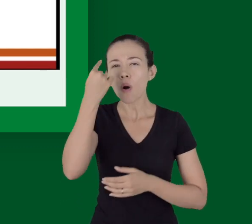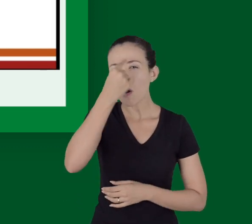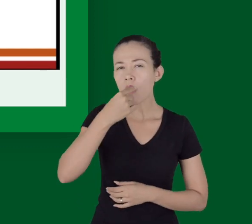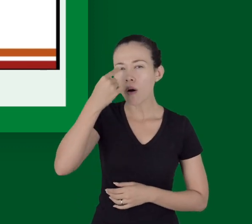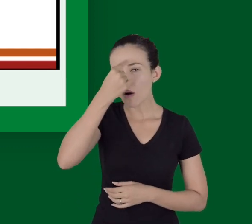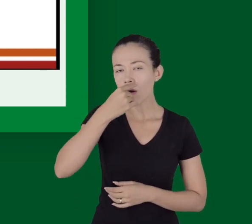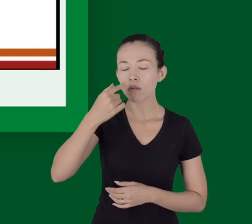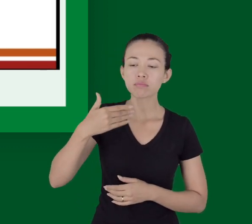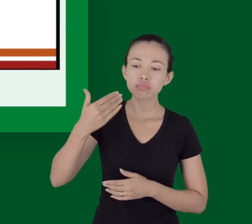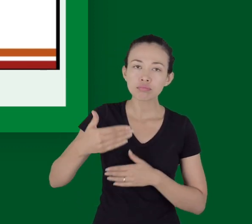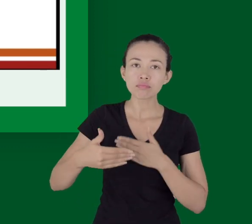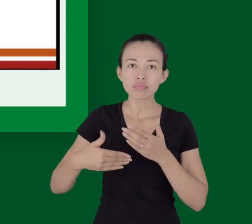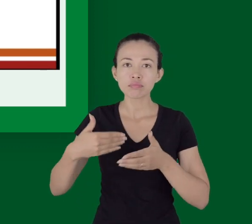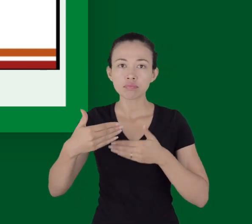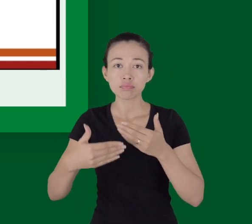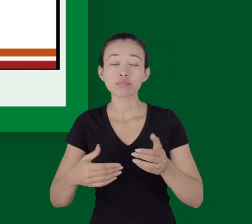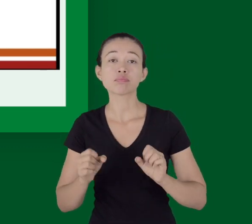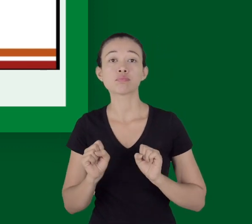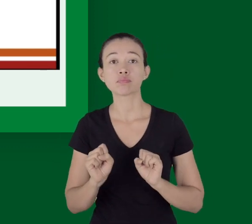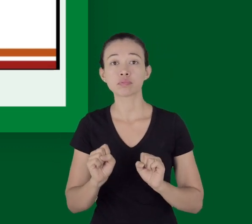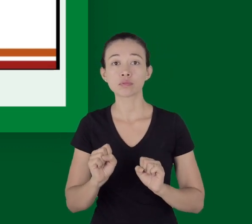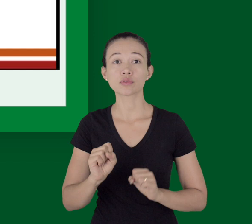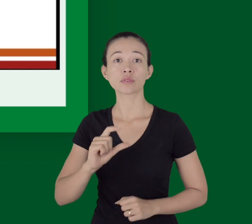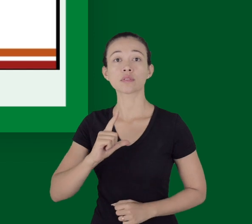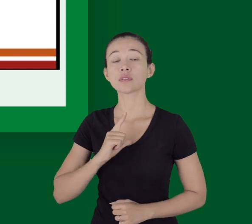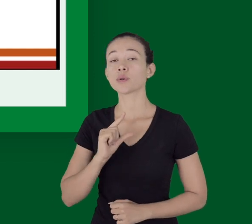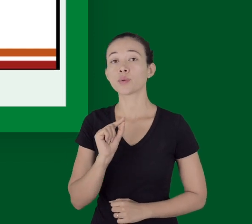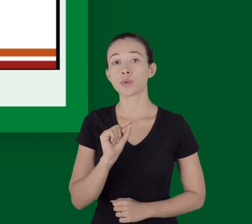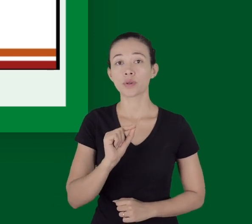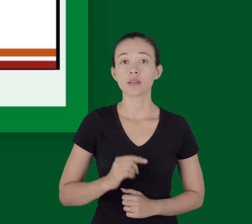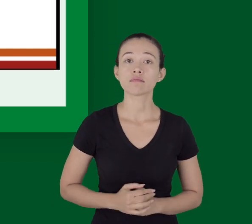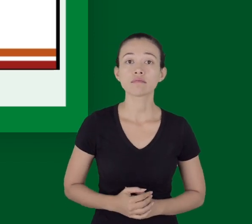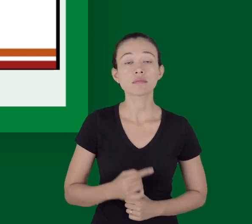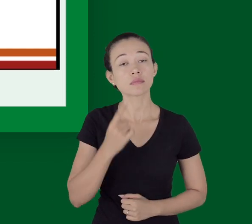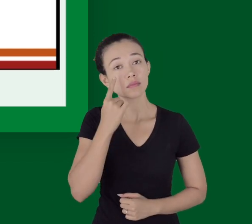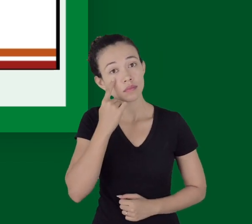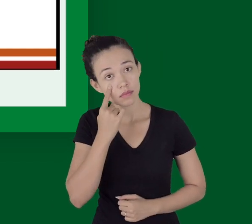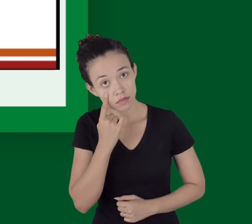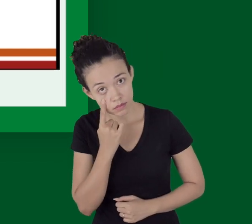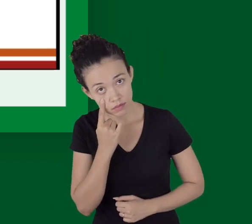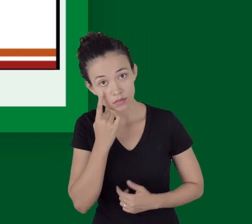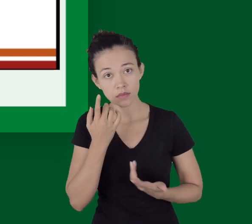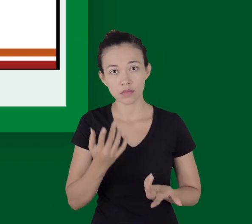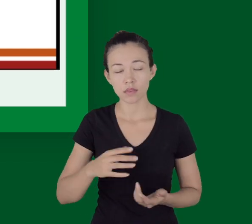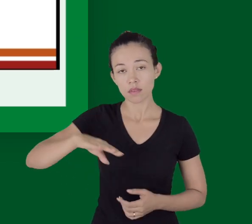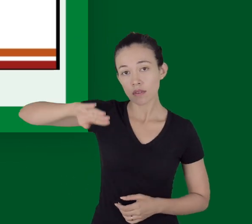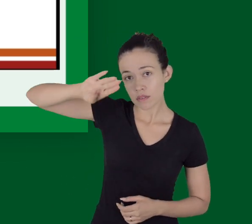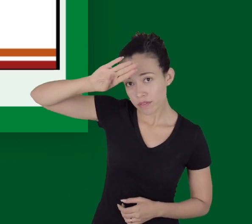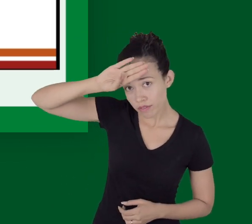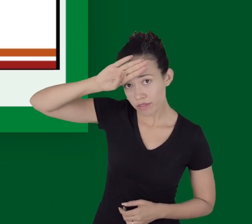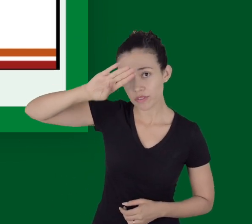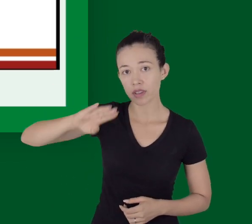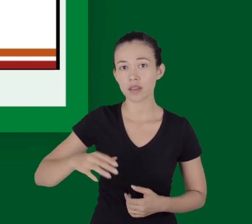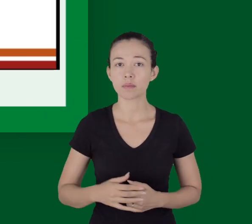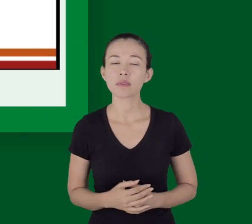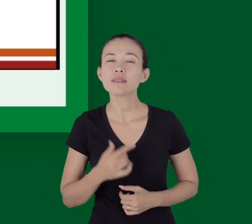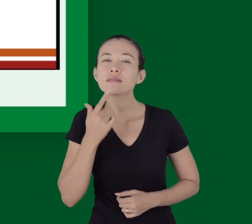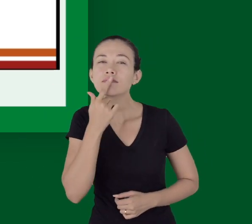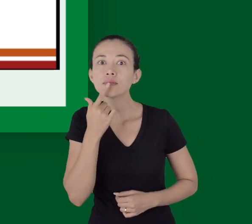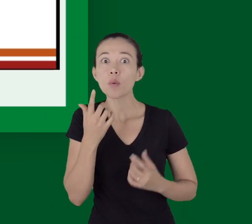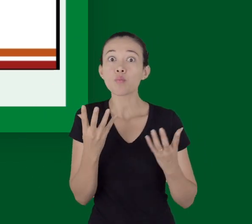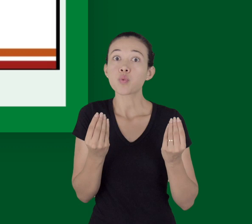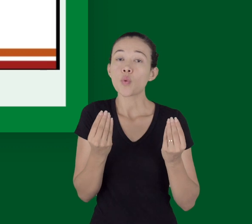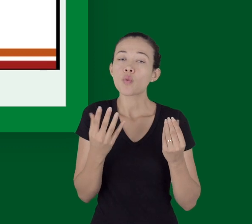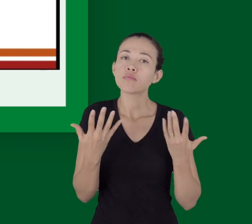E em um momento, às vezes, um pouco mais tardio, avançando as primeiras horas, a gente pode ter, como complicações